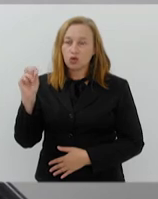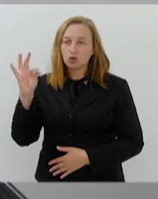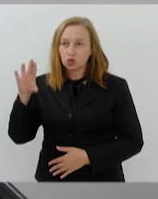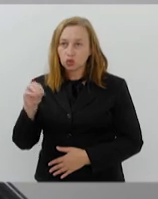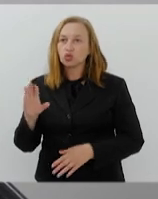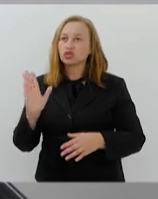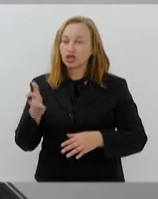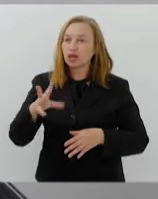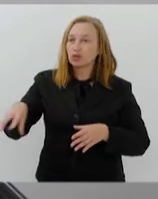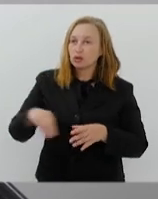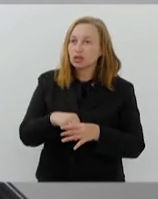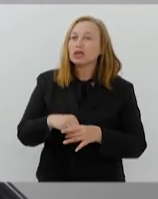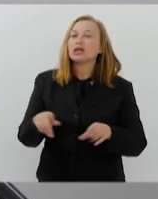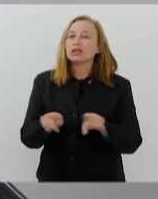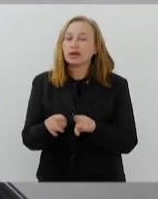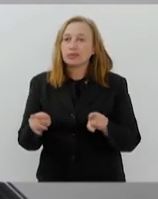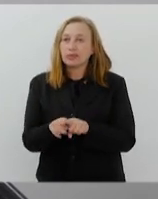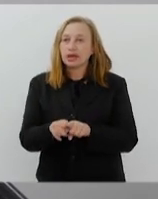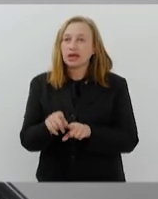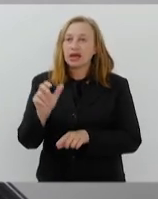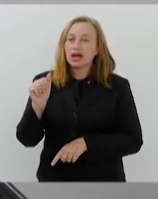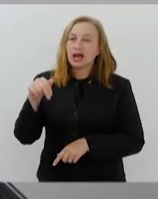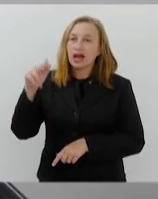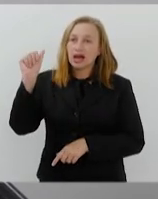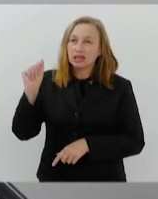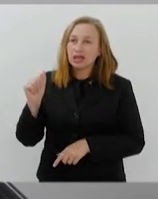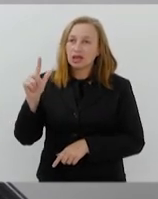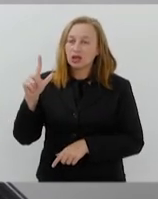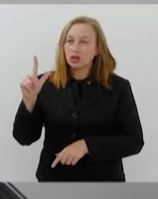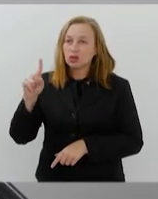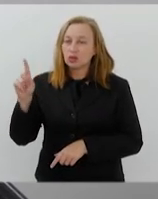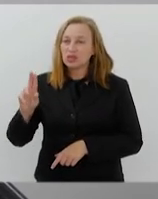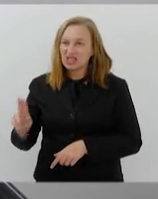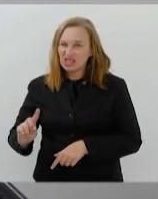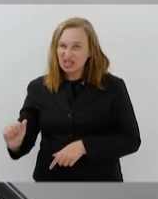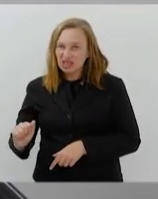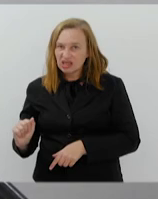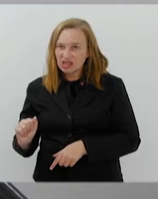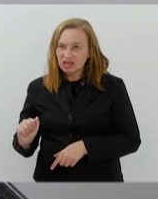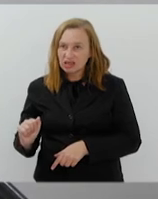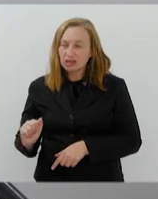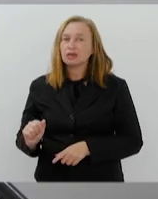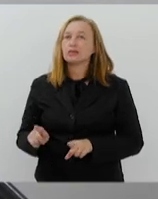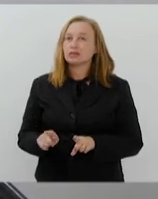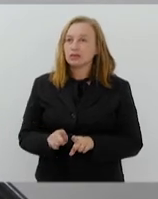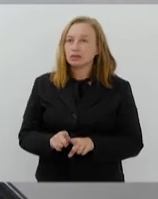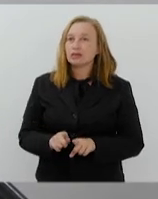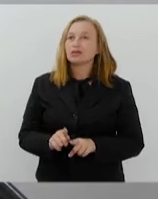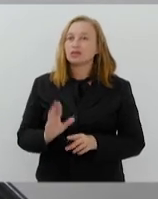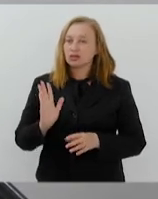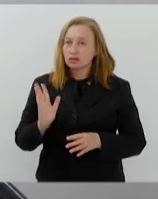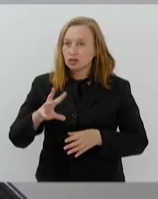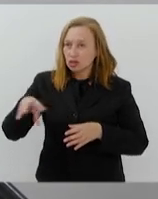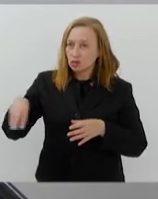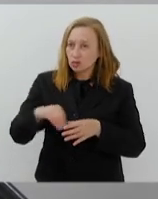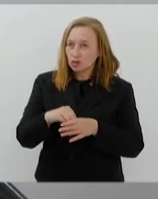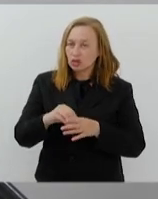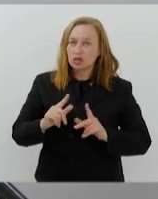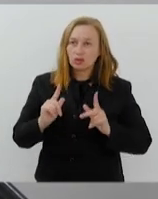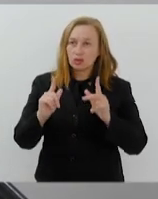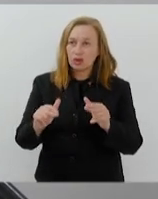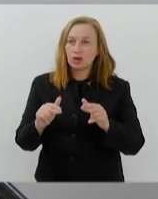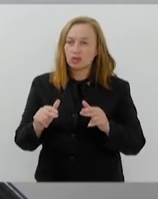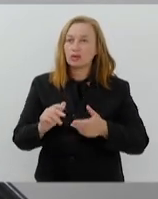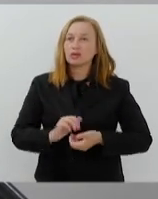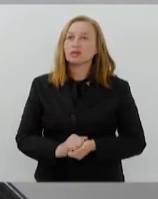também já estava incluída e também a senhora Ana Luísa Luzia Luzia para que esteja na mesma s e para